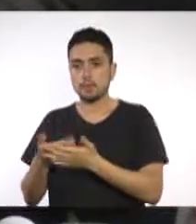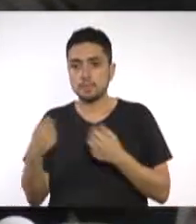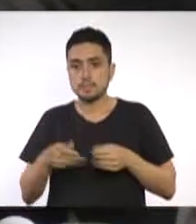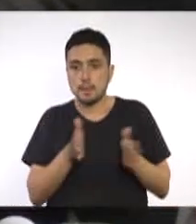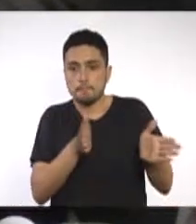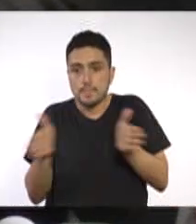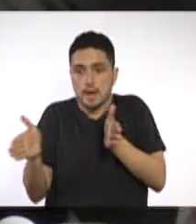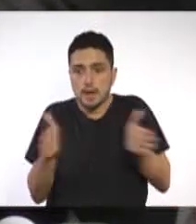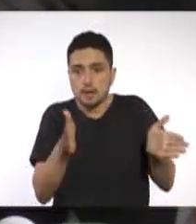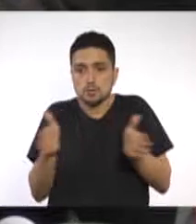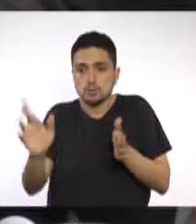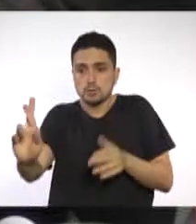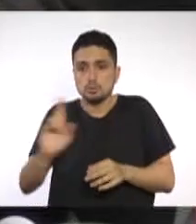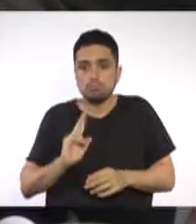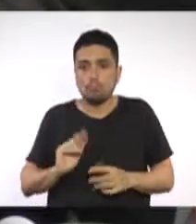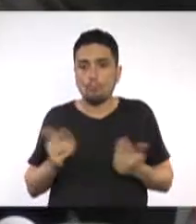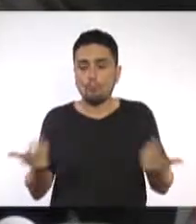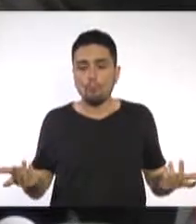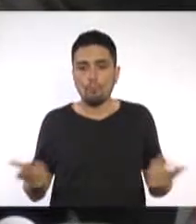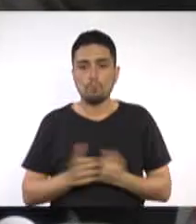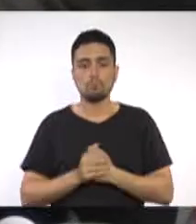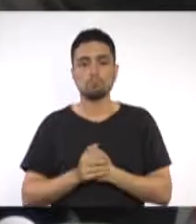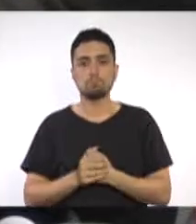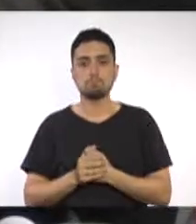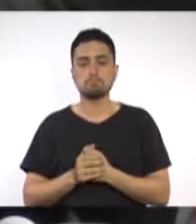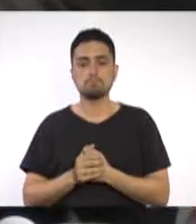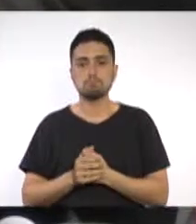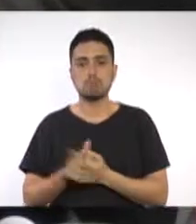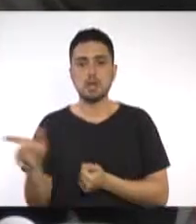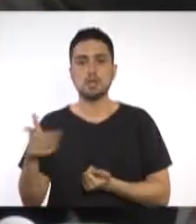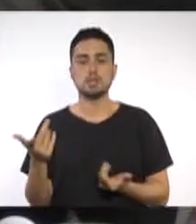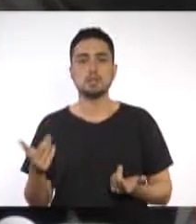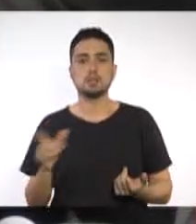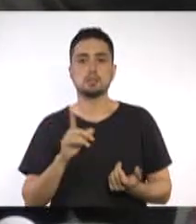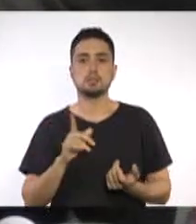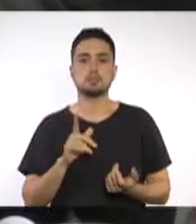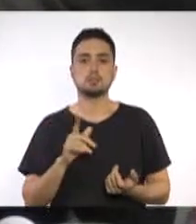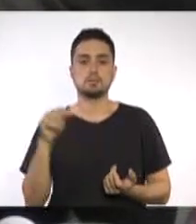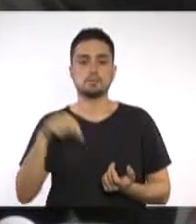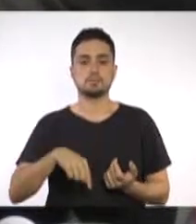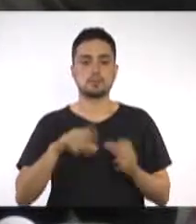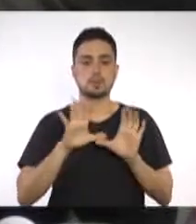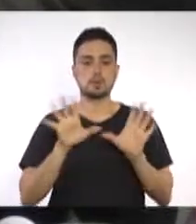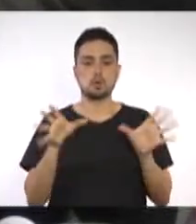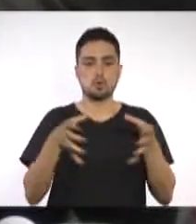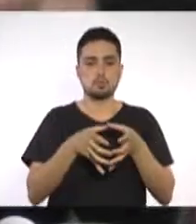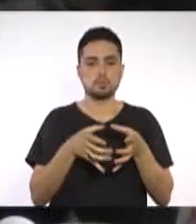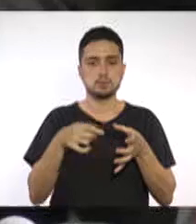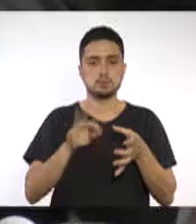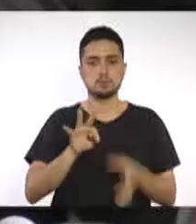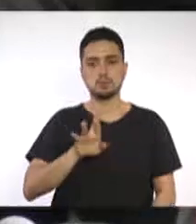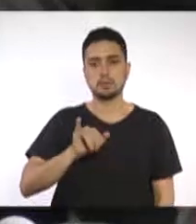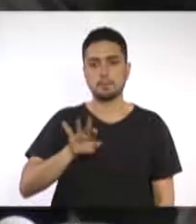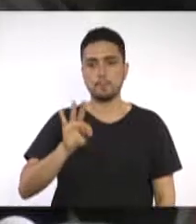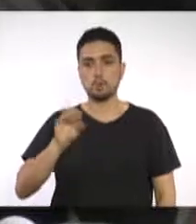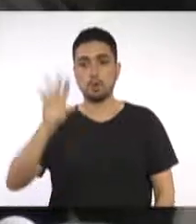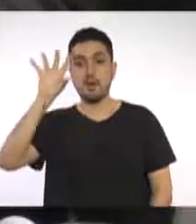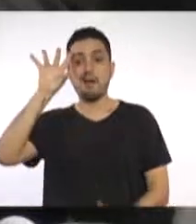responder. E aí, no meio do caminho, entende-se a Comissão de Tributação dessa casa interpelar um outro